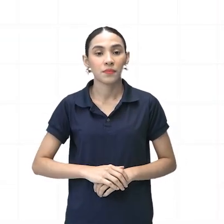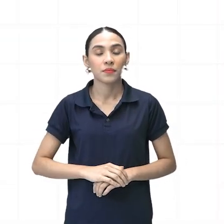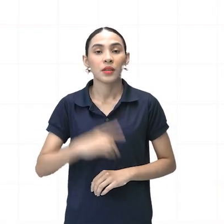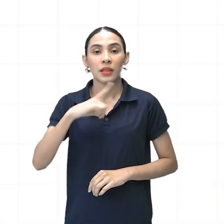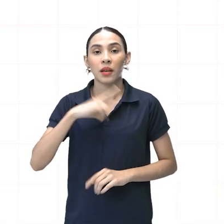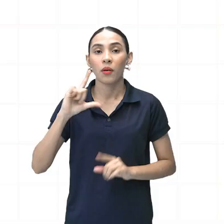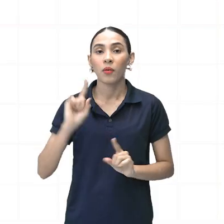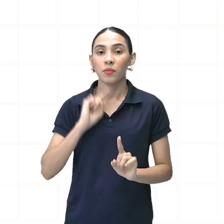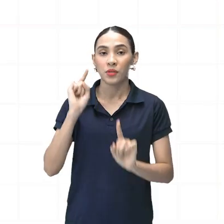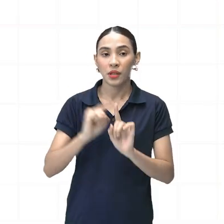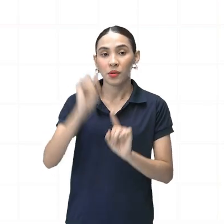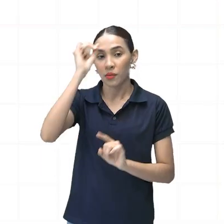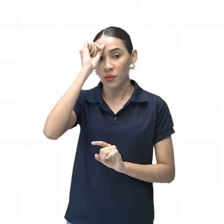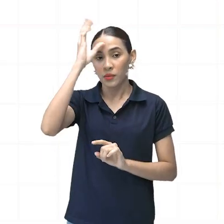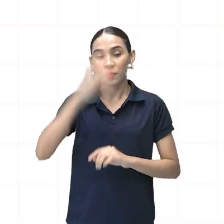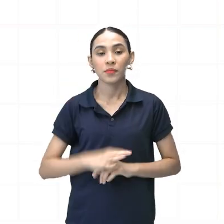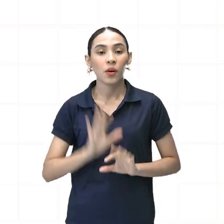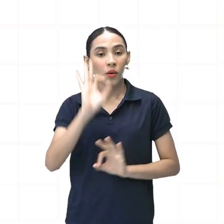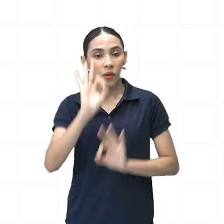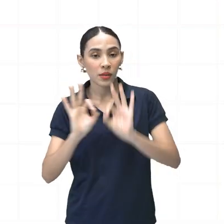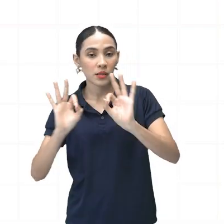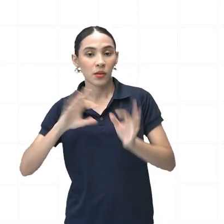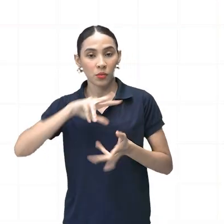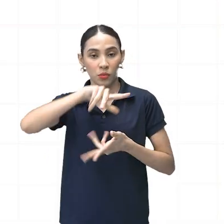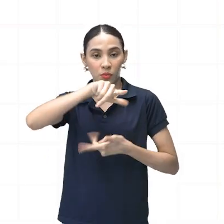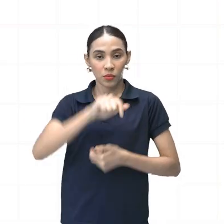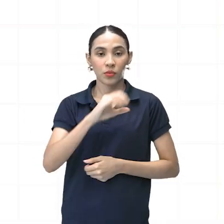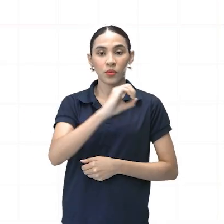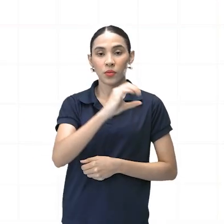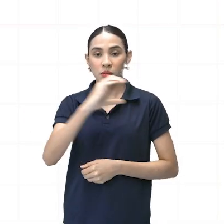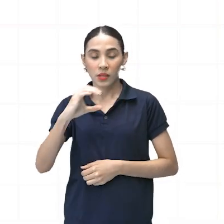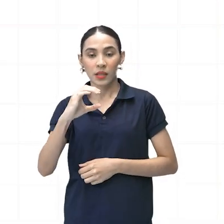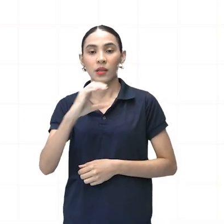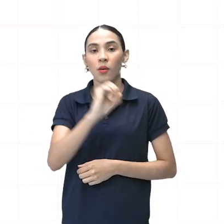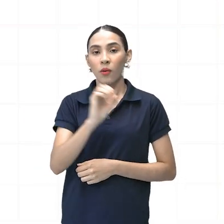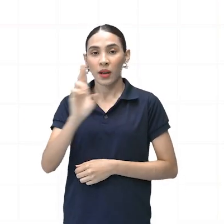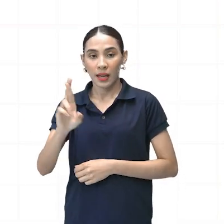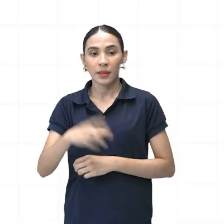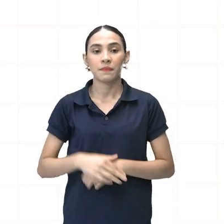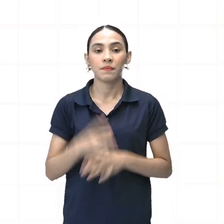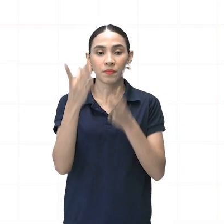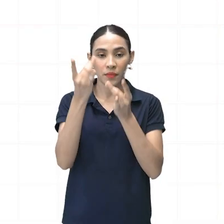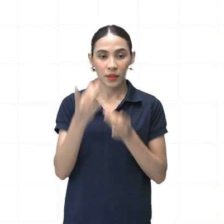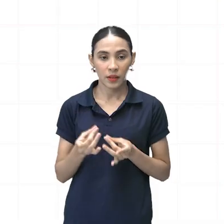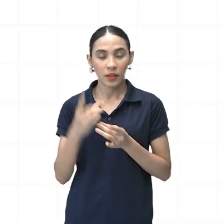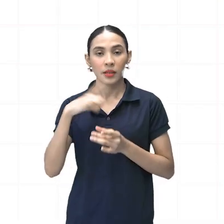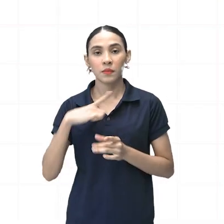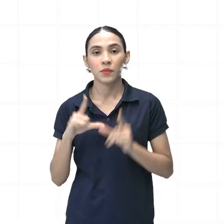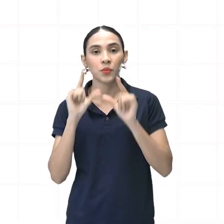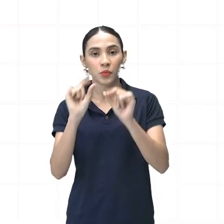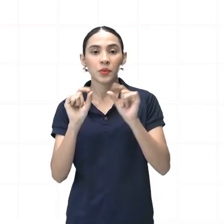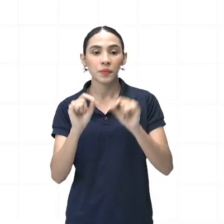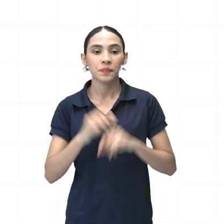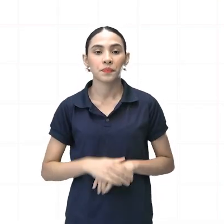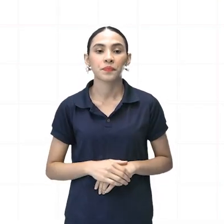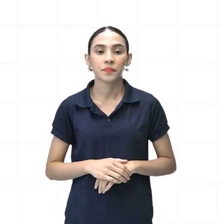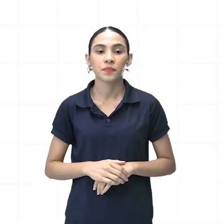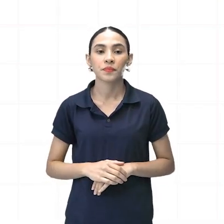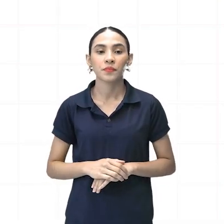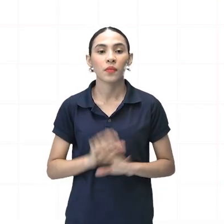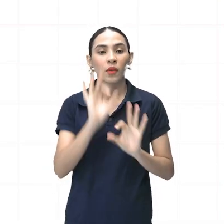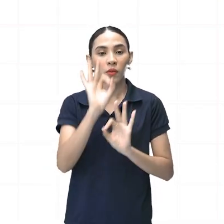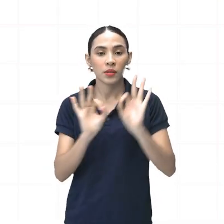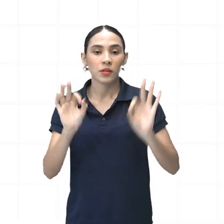e ela tem como objeto de conhecimento a divisão do mundo em Ocidente e Oriente. Detalhamento desse objeto de conhecimento.